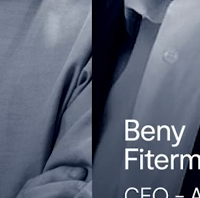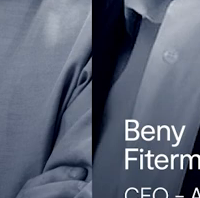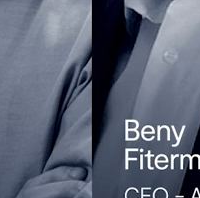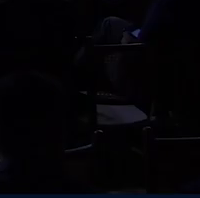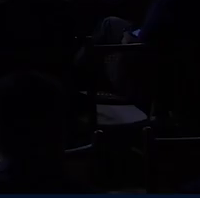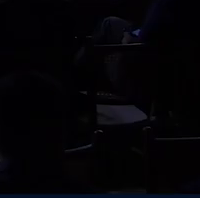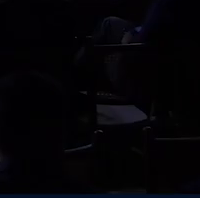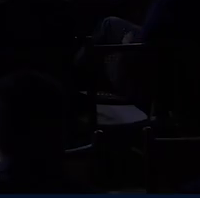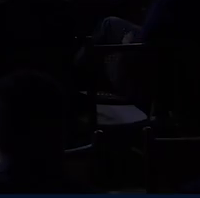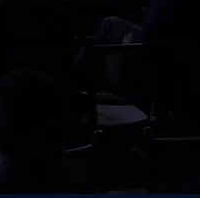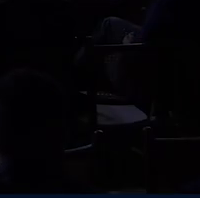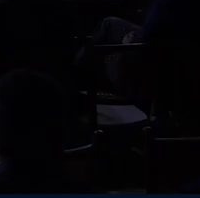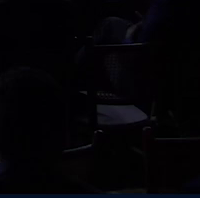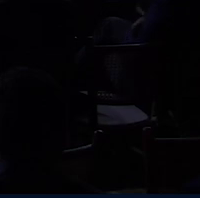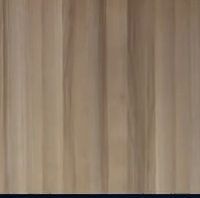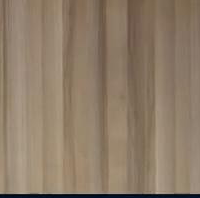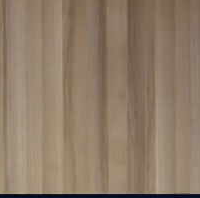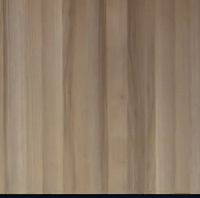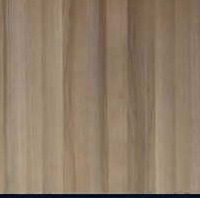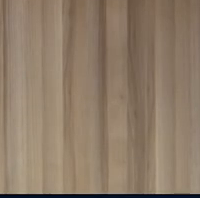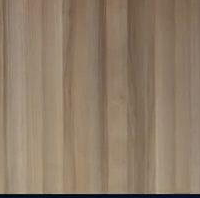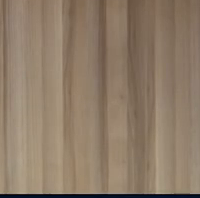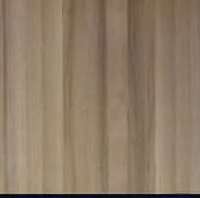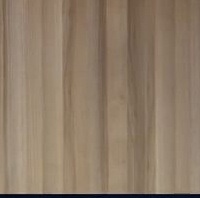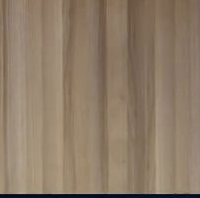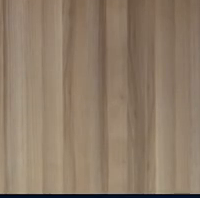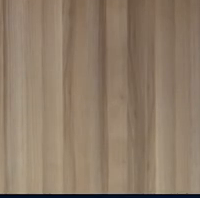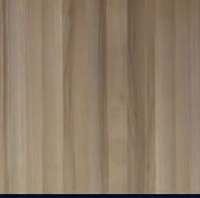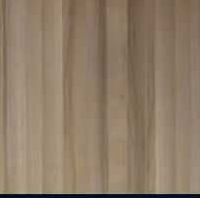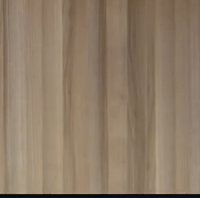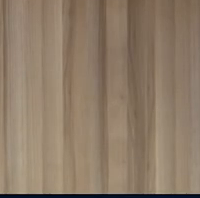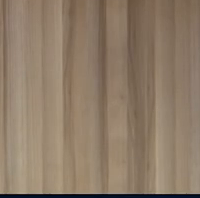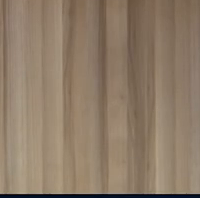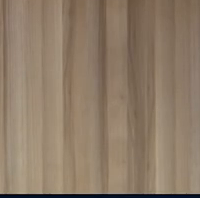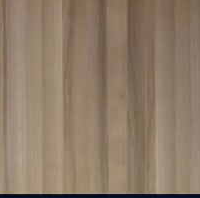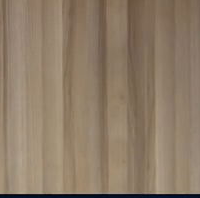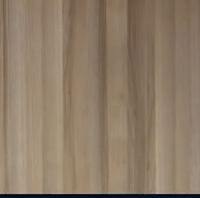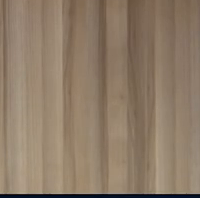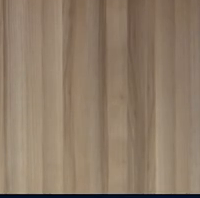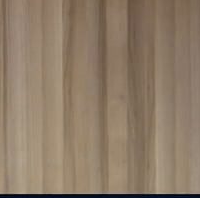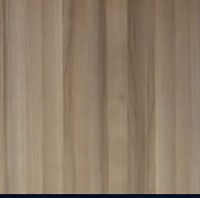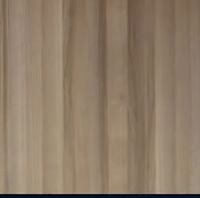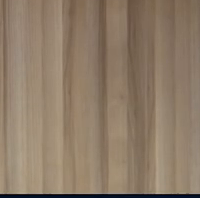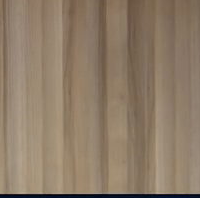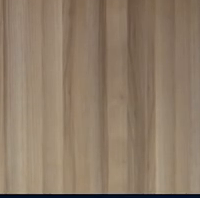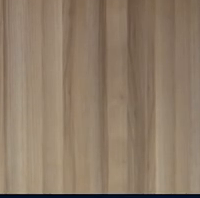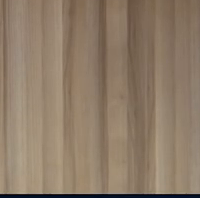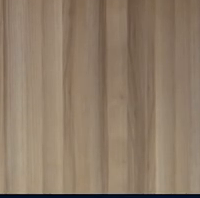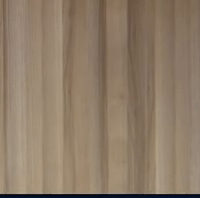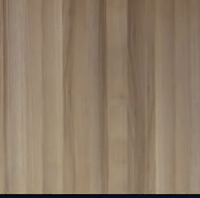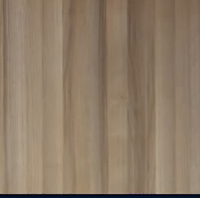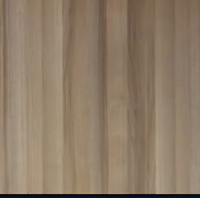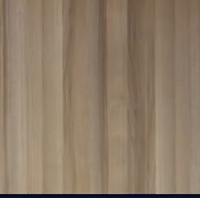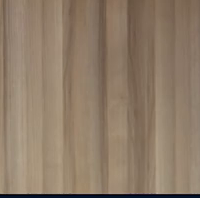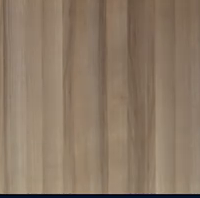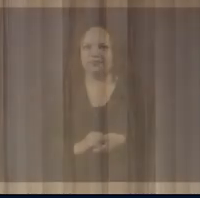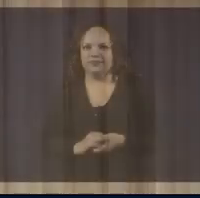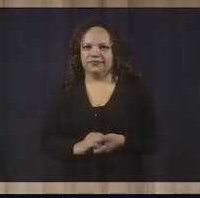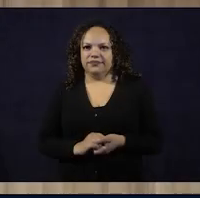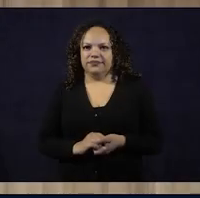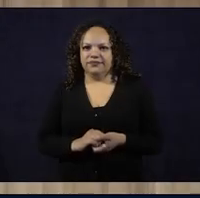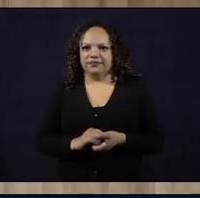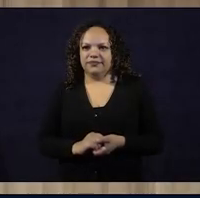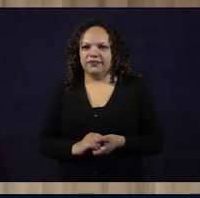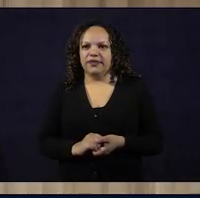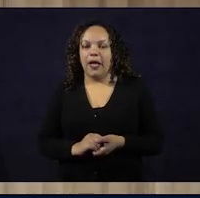Olá vamos dar continuidade ao nosso evento peço a vocês que tomem seus assentos essa primeira fileira aqui